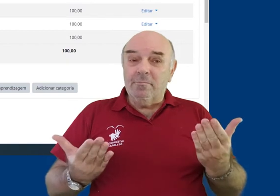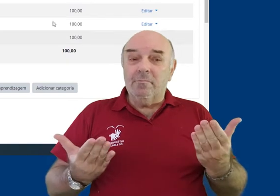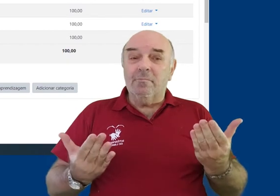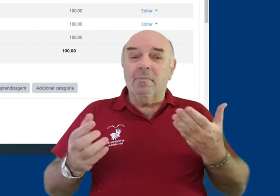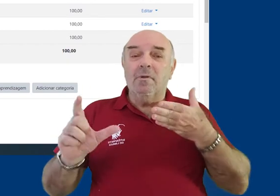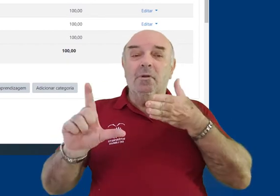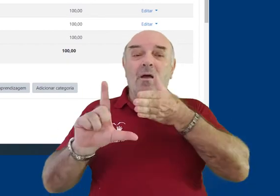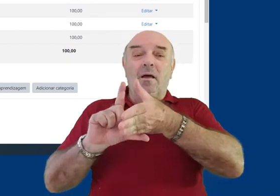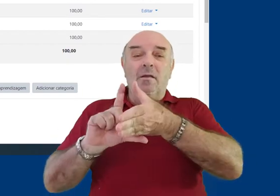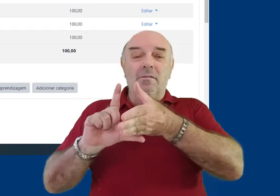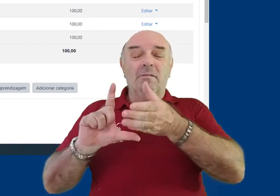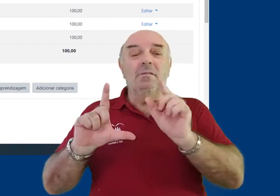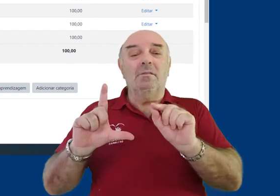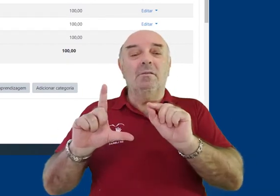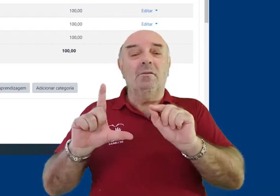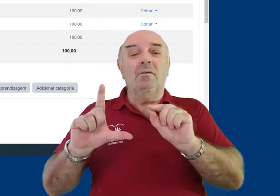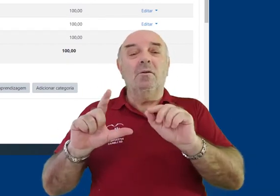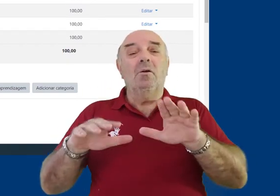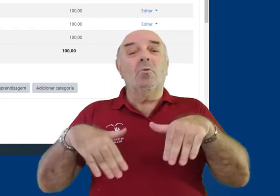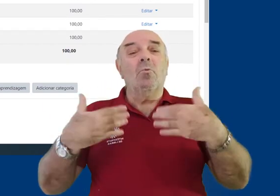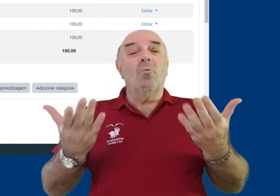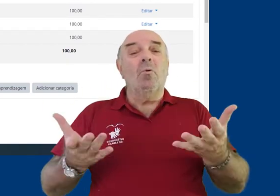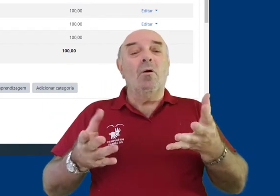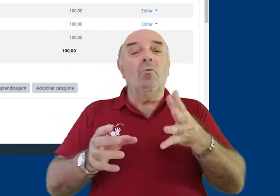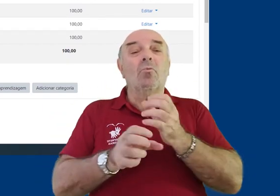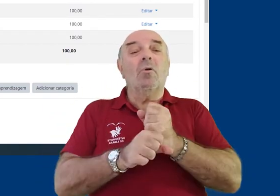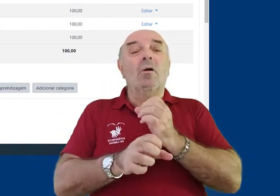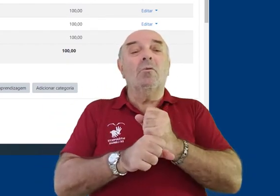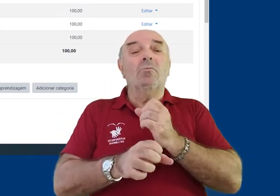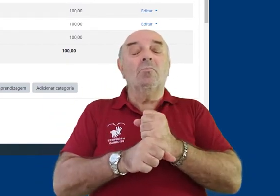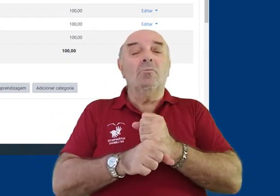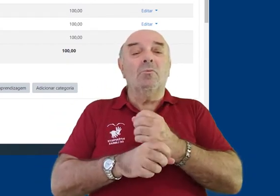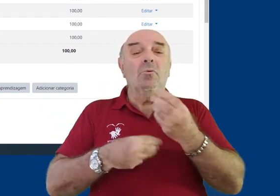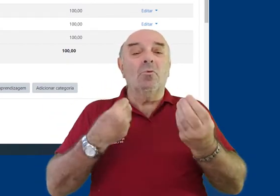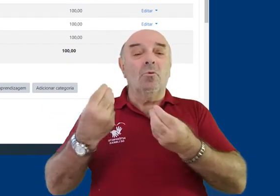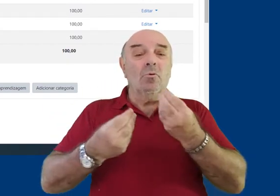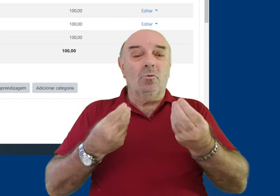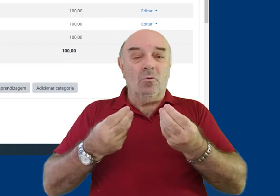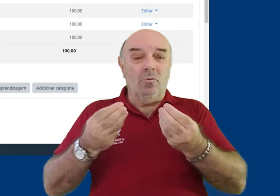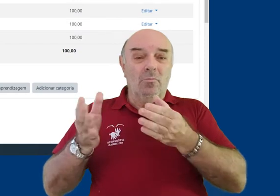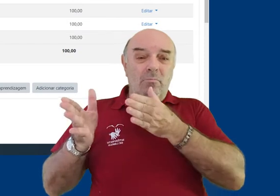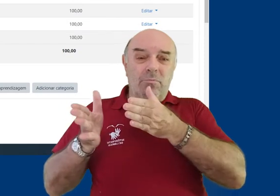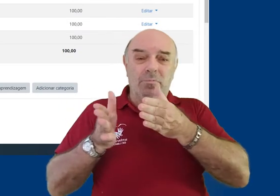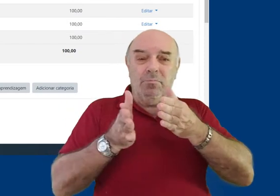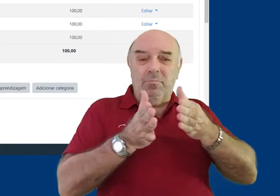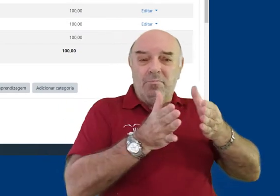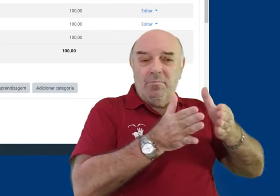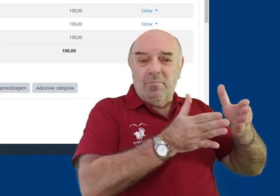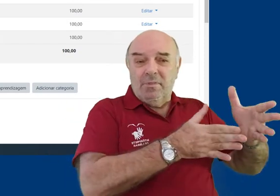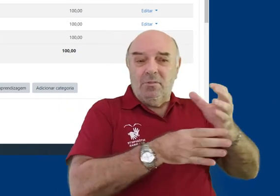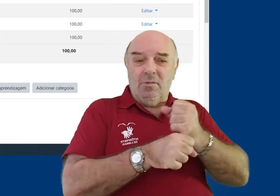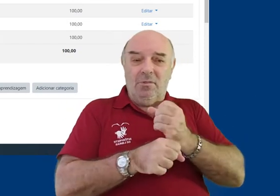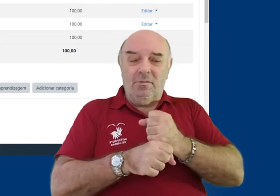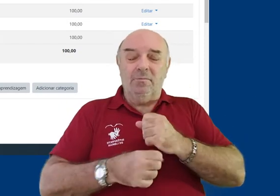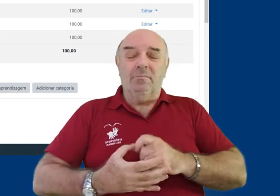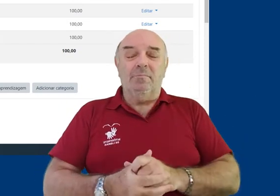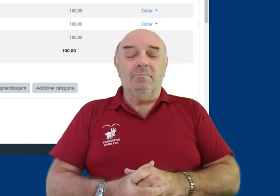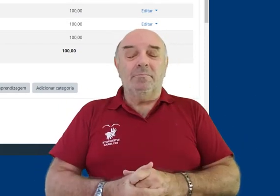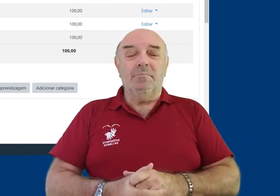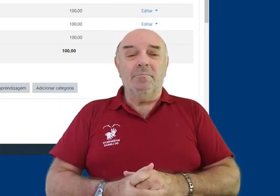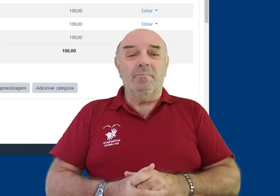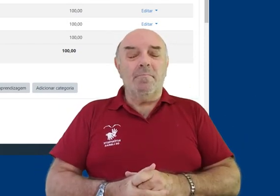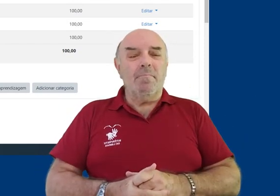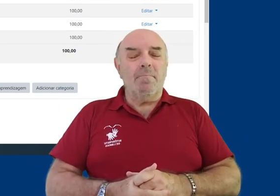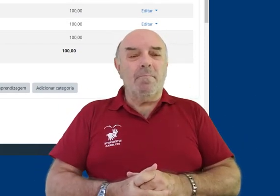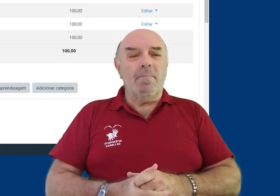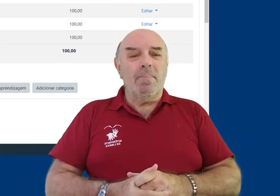E aqui temos acesso a qual é o cálculo, como as notas estão distribuídas.